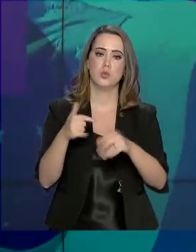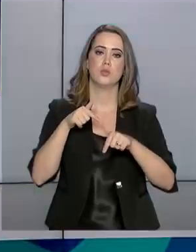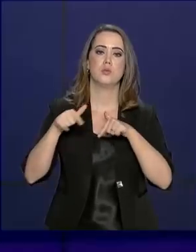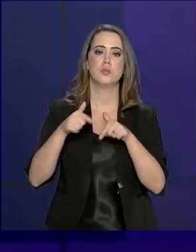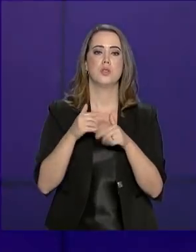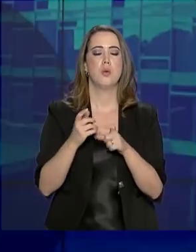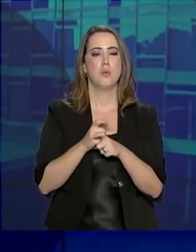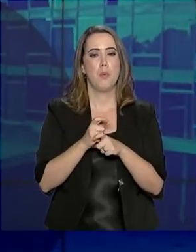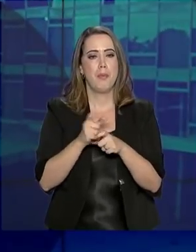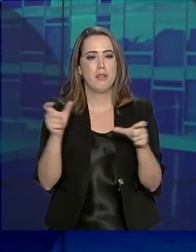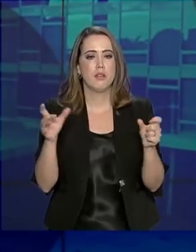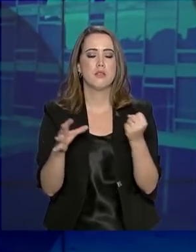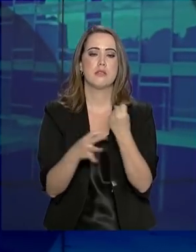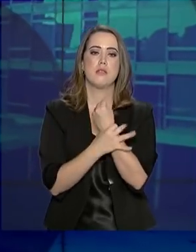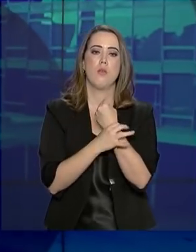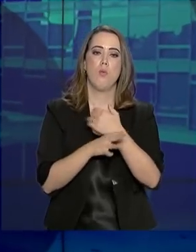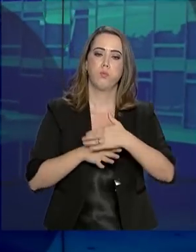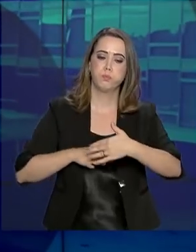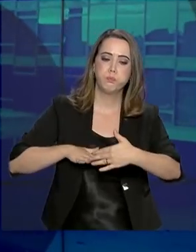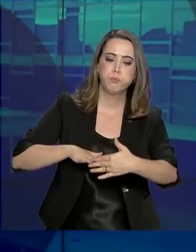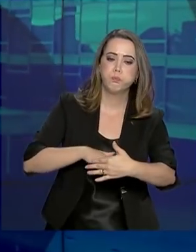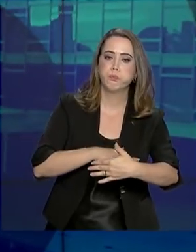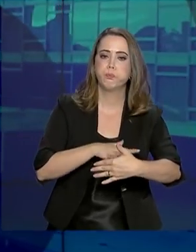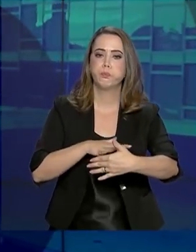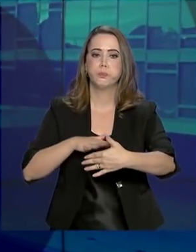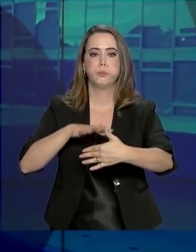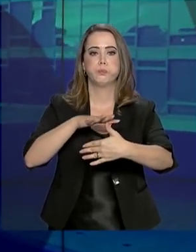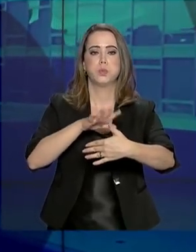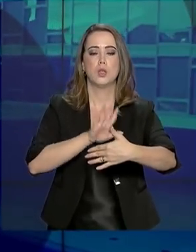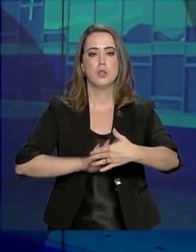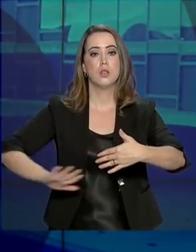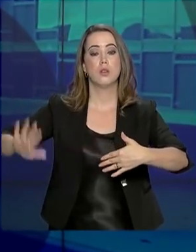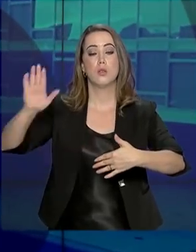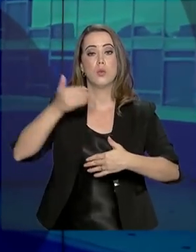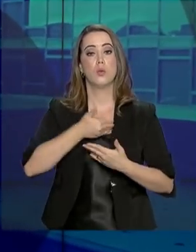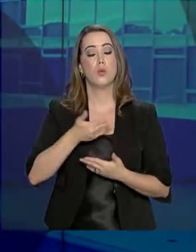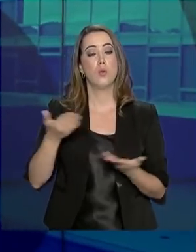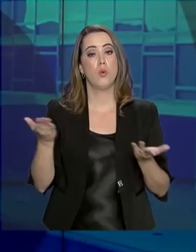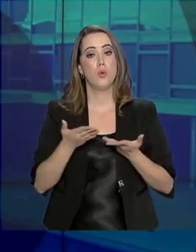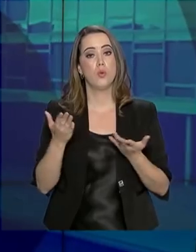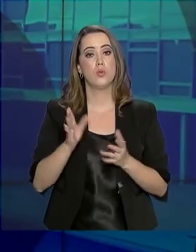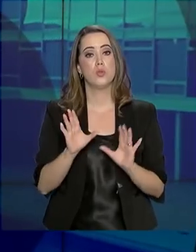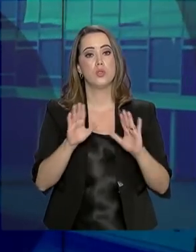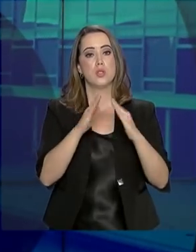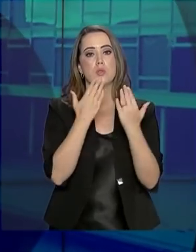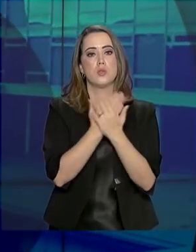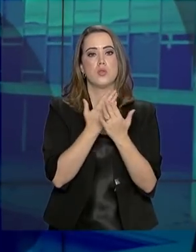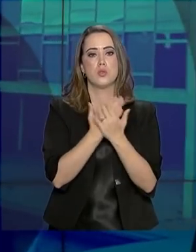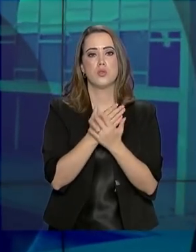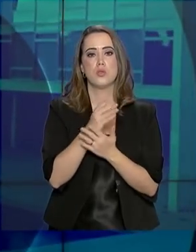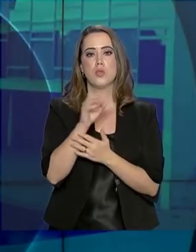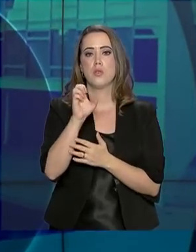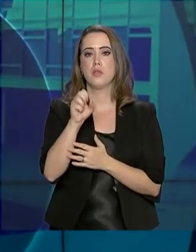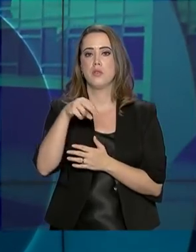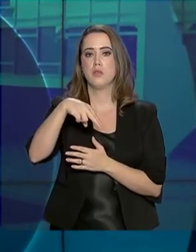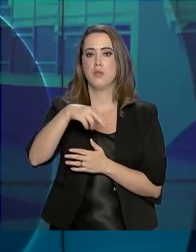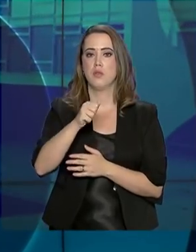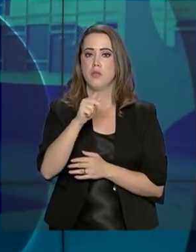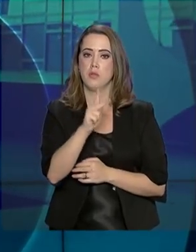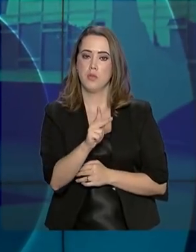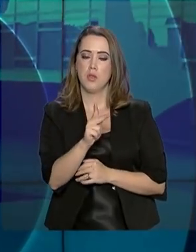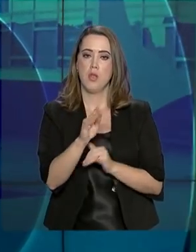trabalhando para aumentar a segurança das barragens em todo o país hoje a escola nacional de administração pública a